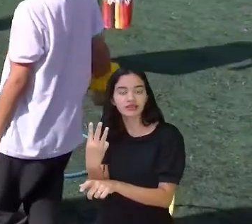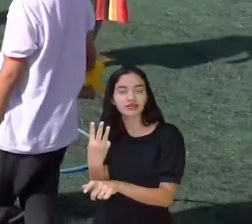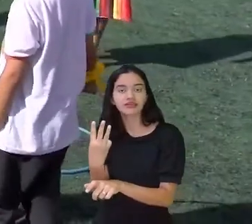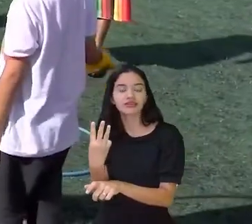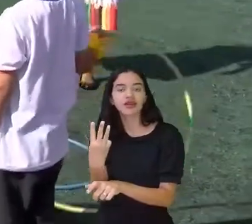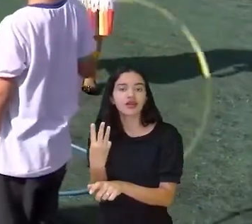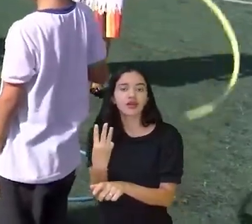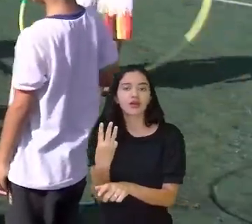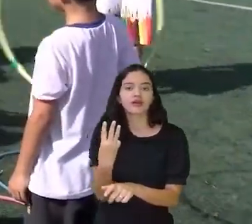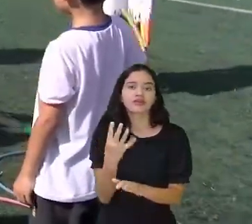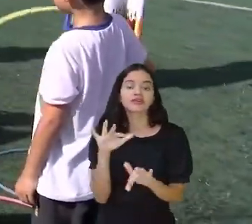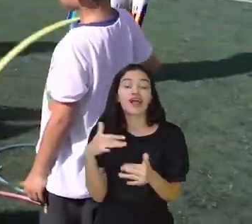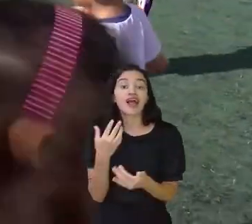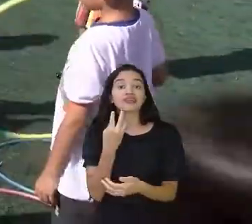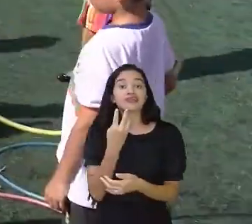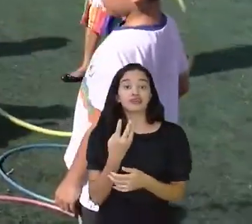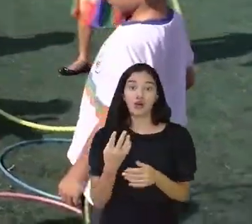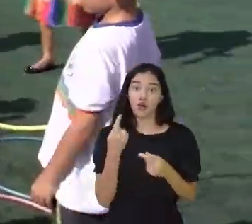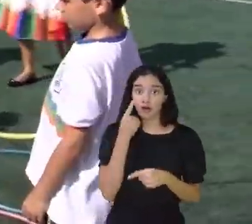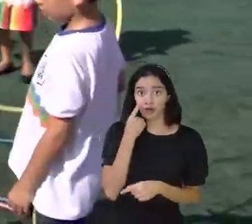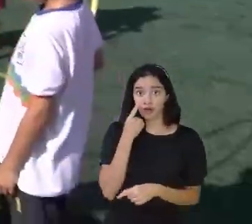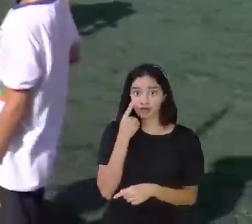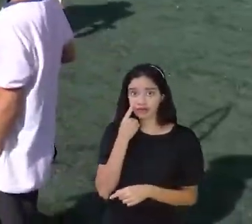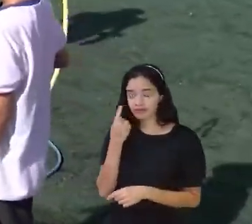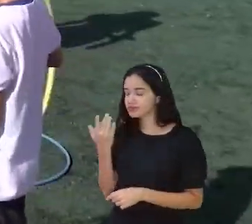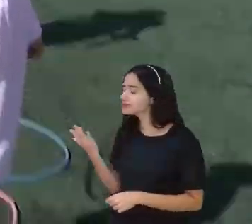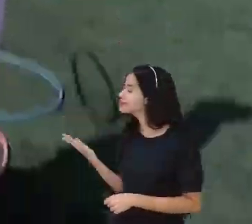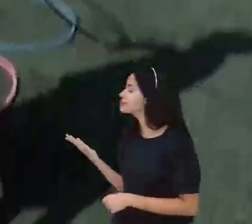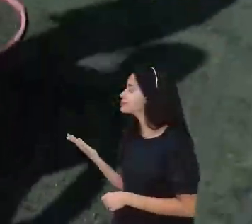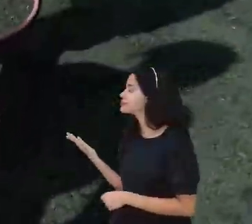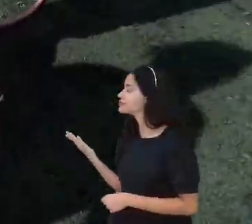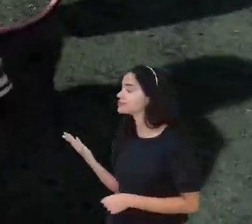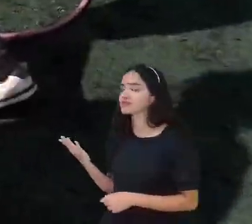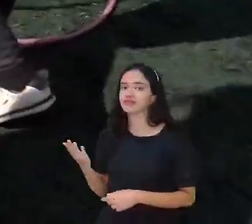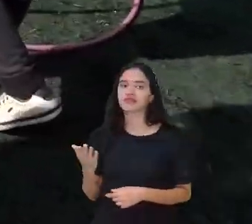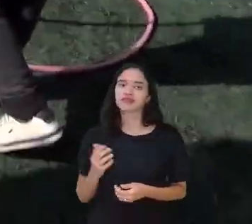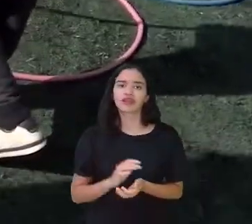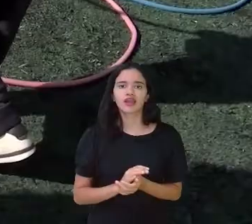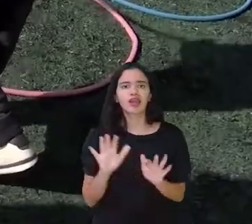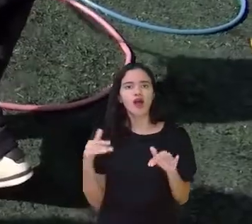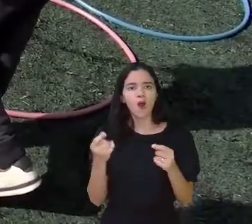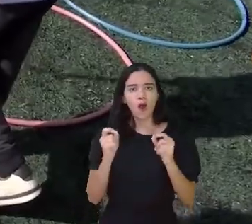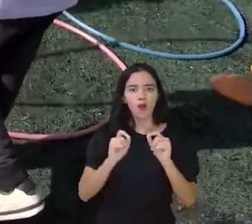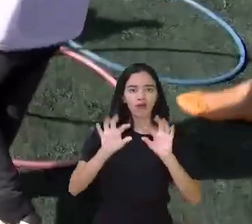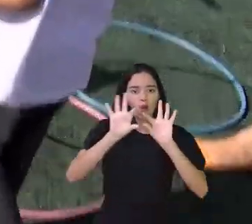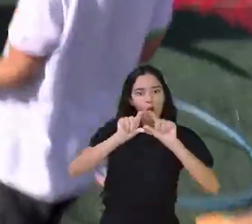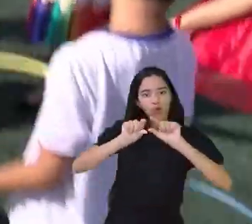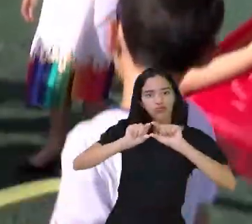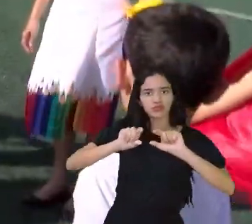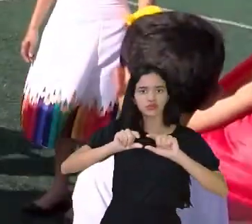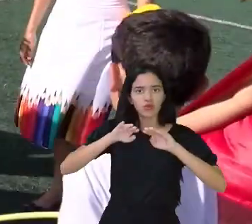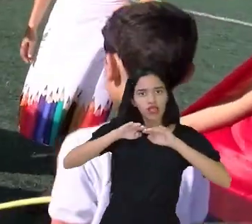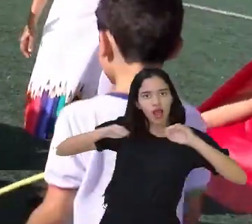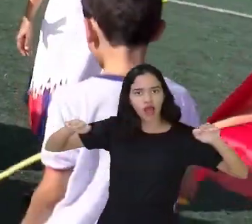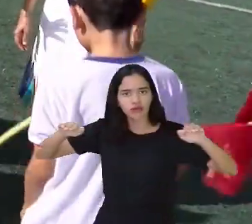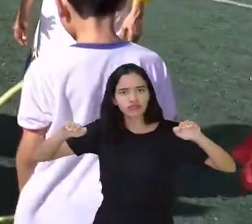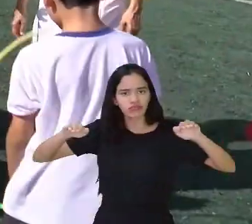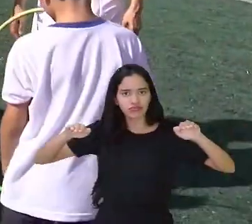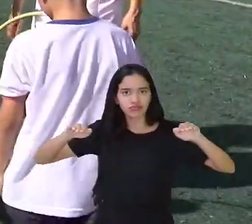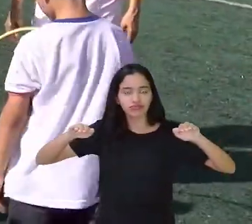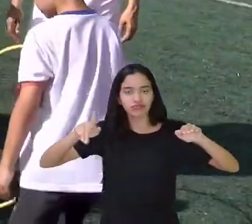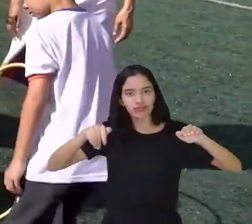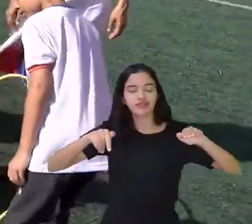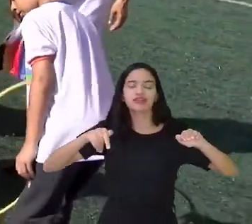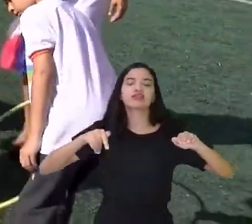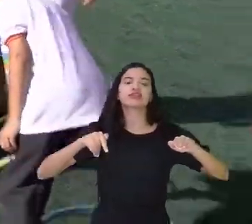horizontal? Horizontal. Três linhas. É, linhas. Linhas o quê? Horizontal não é assim, né? Horizontal. E vertical não é assim? Depende de